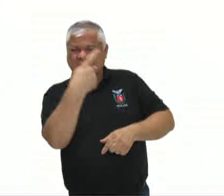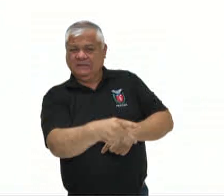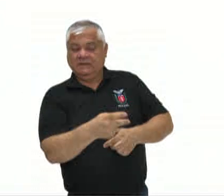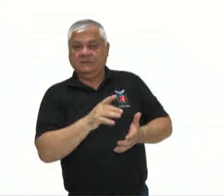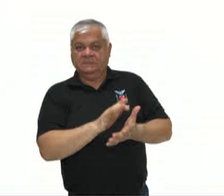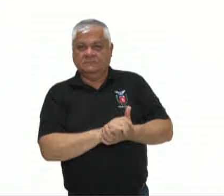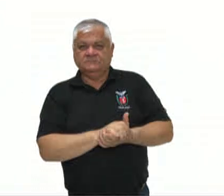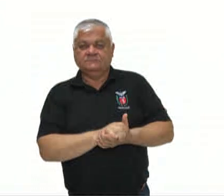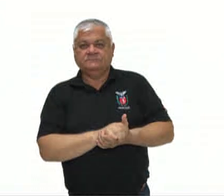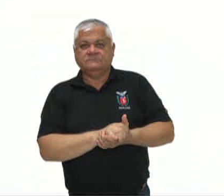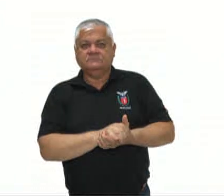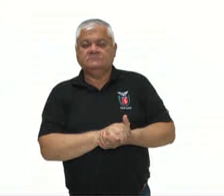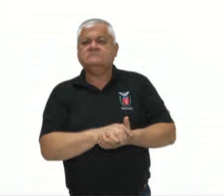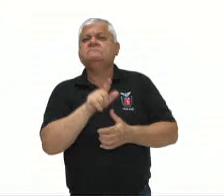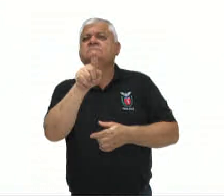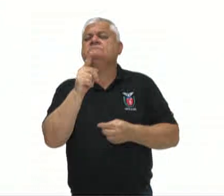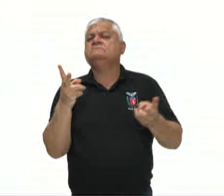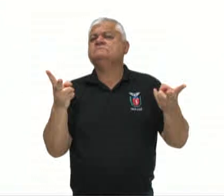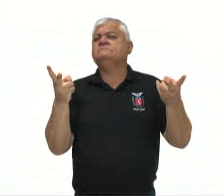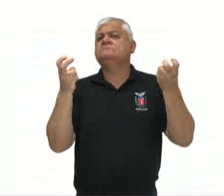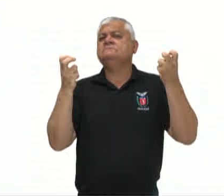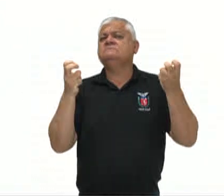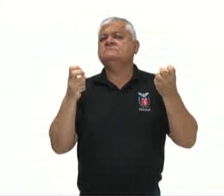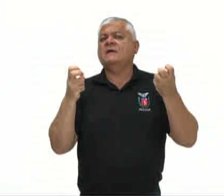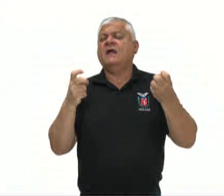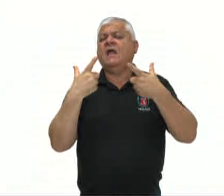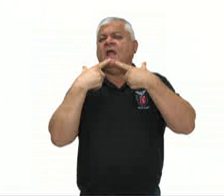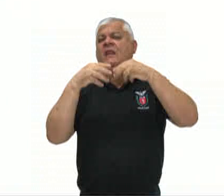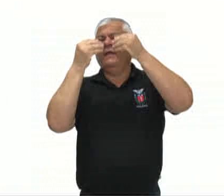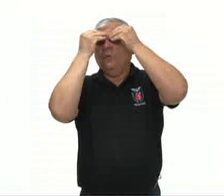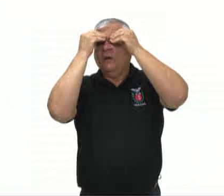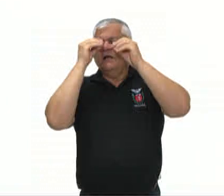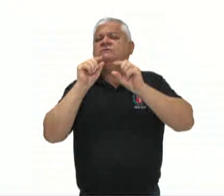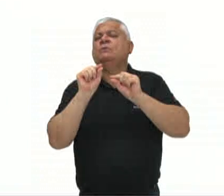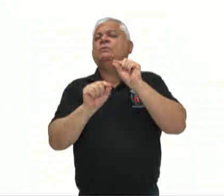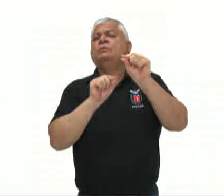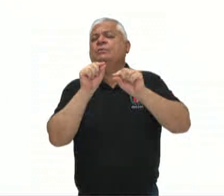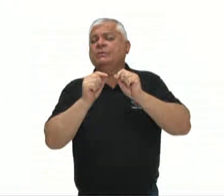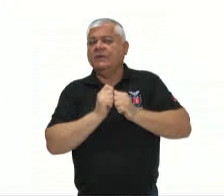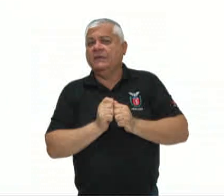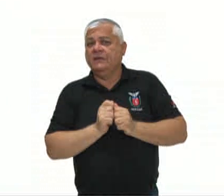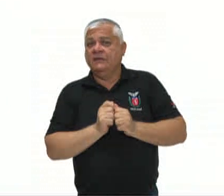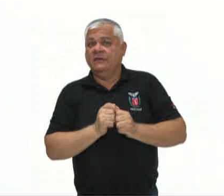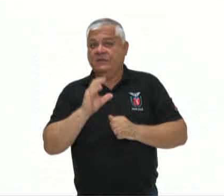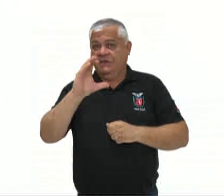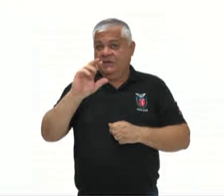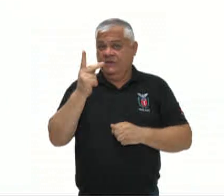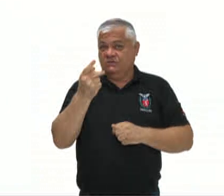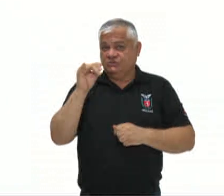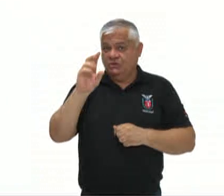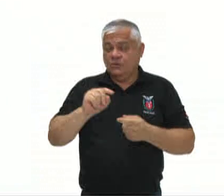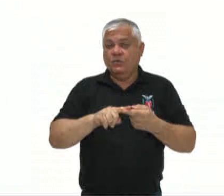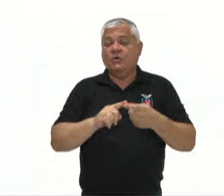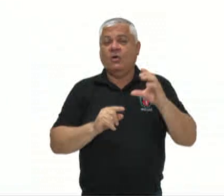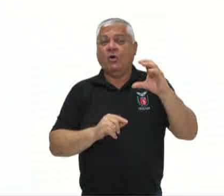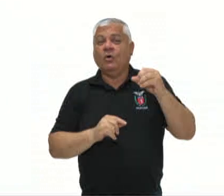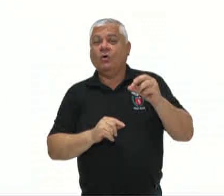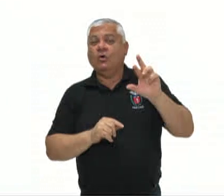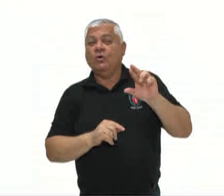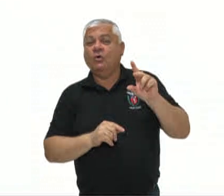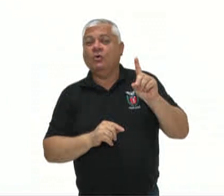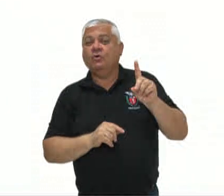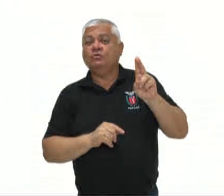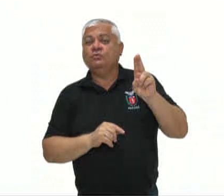O que é possível perceber sobre a linguagem aqui empregada, né? Tanto por Cordulina quanto por Chico Bento, né? Considerando o registro